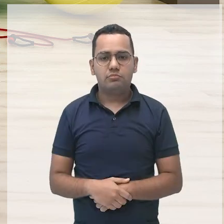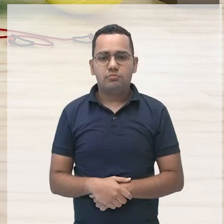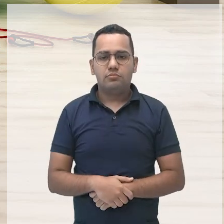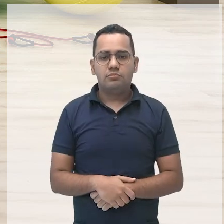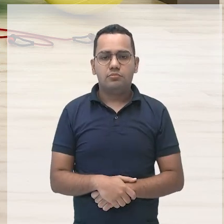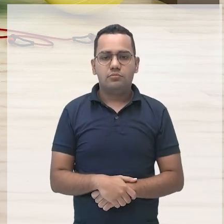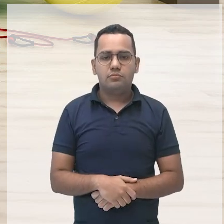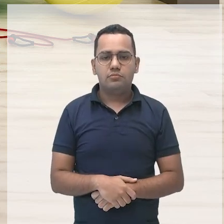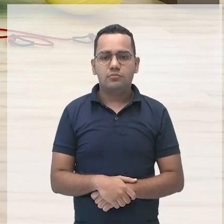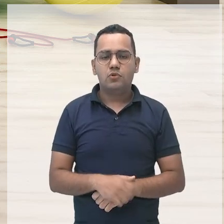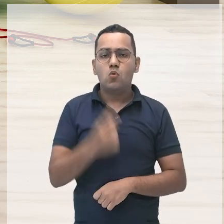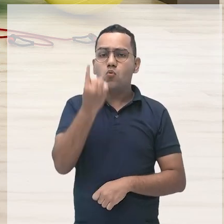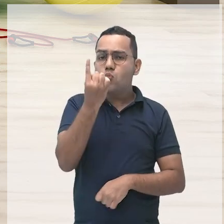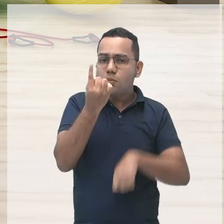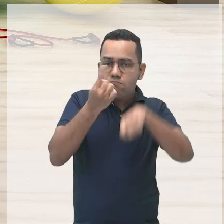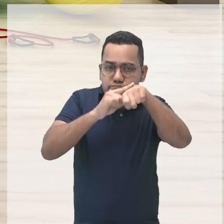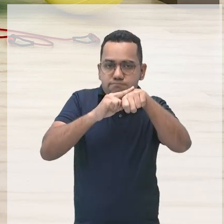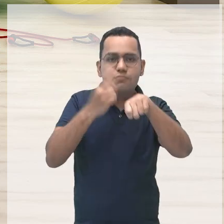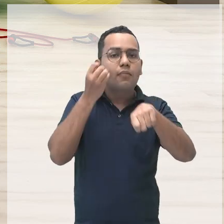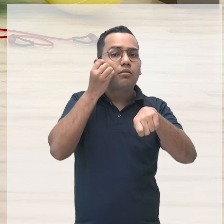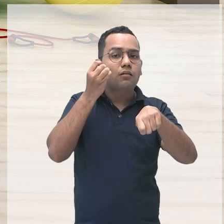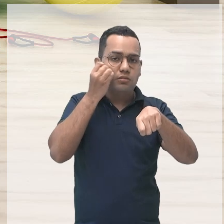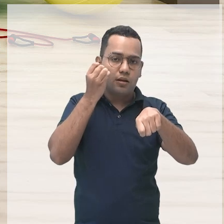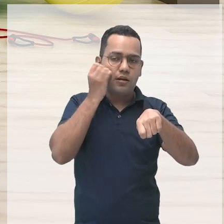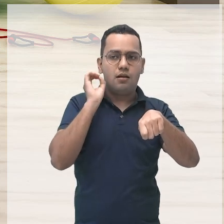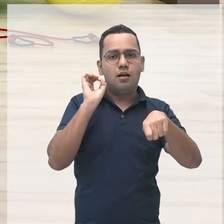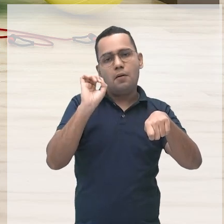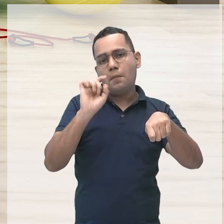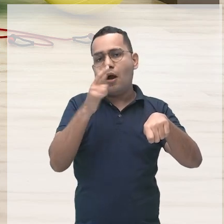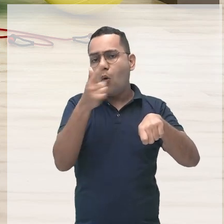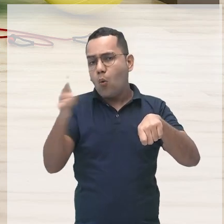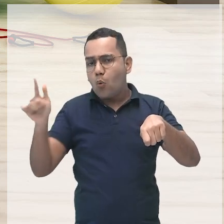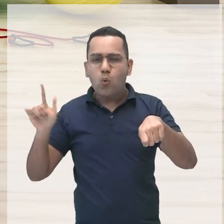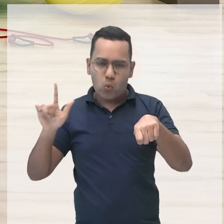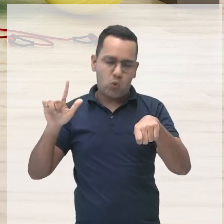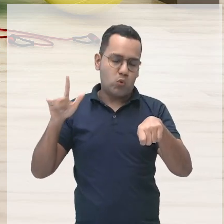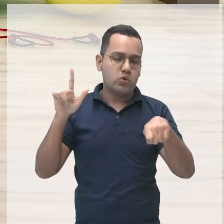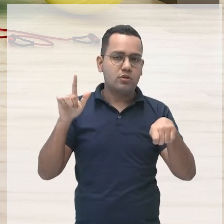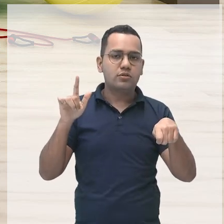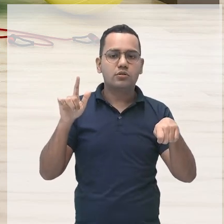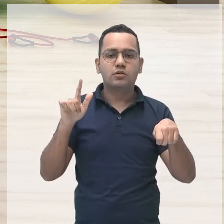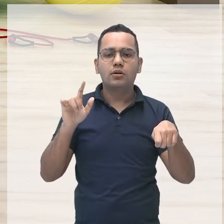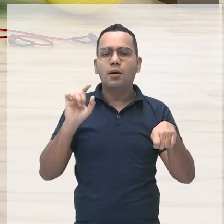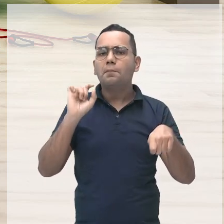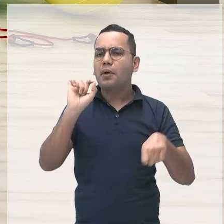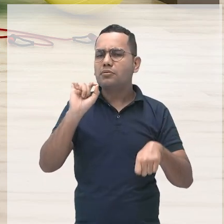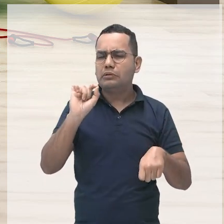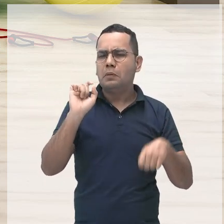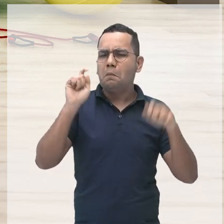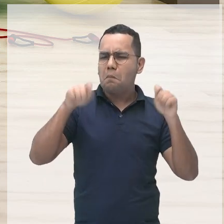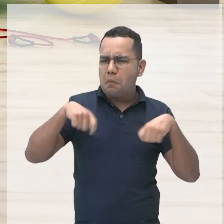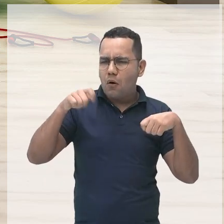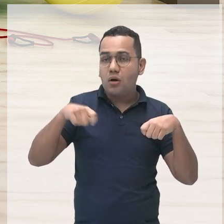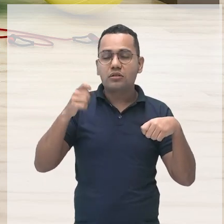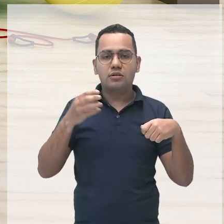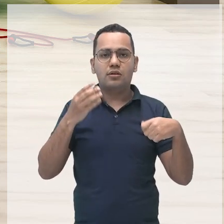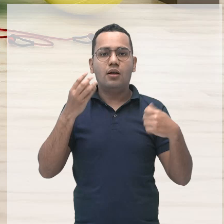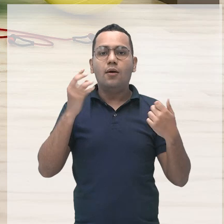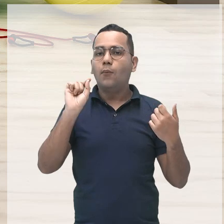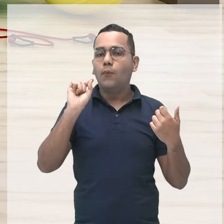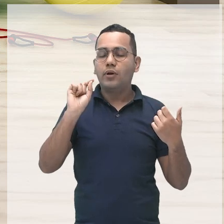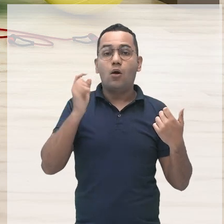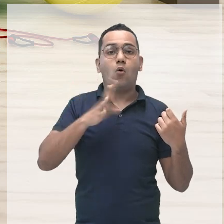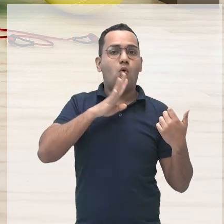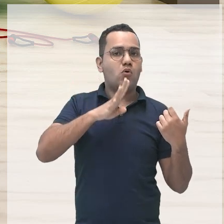uma sessão, né, para cada exercício, né, fazendo 10 repetições, só para que a gente tenha um gostinho de como é que se faz